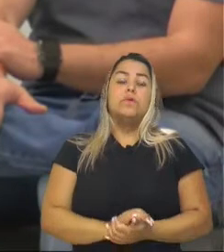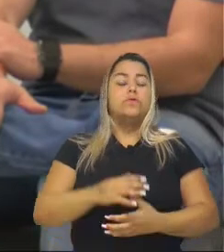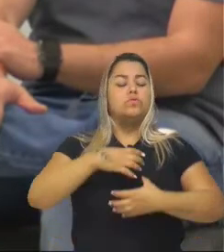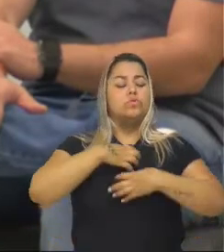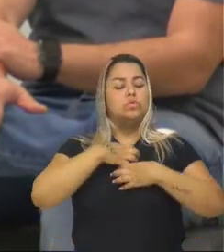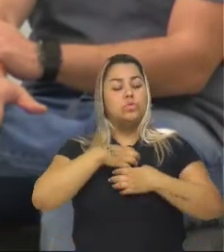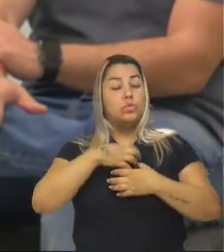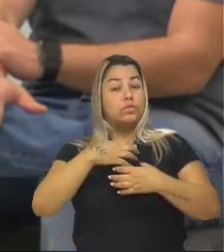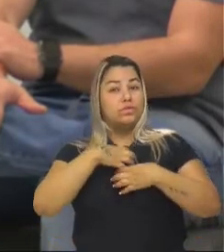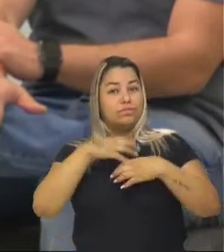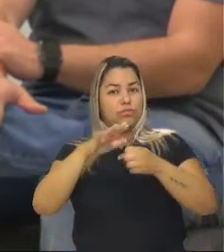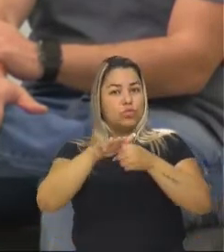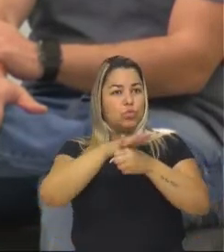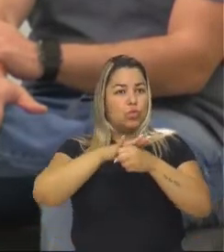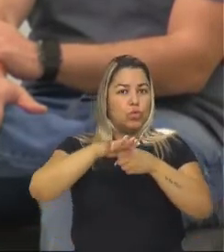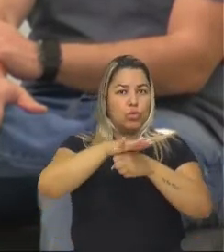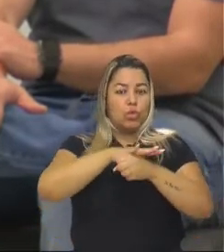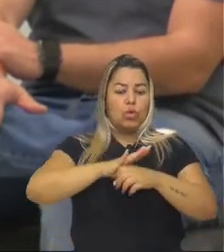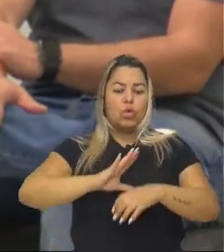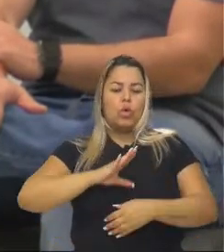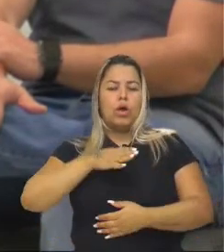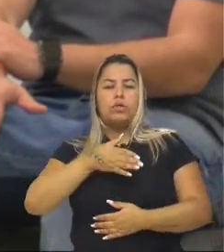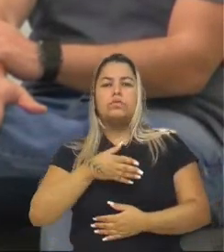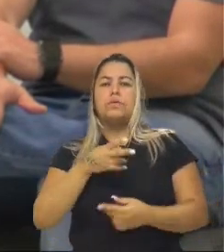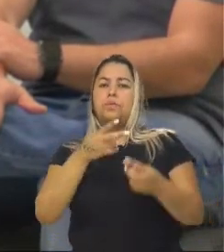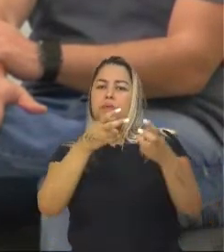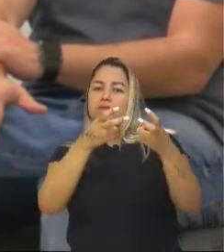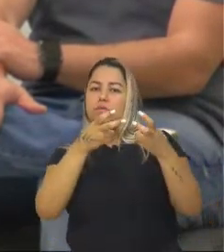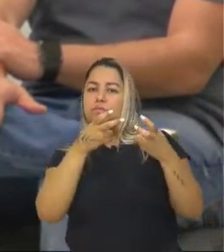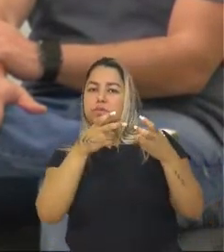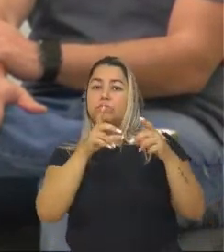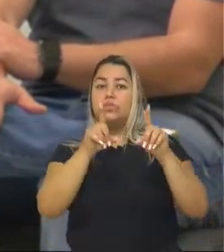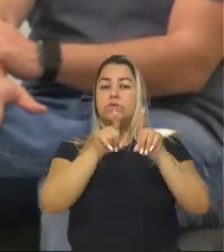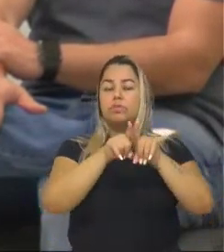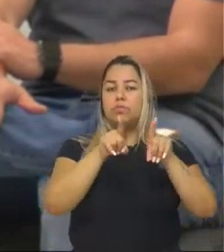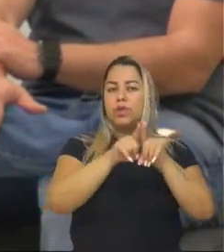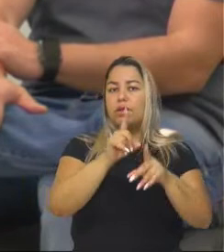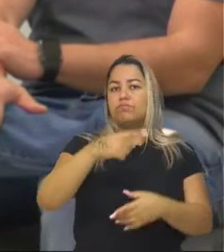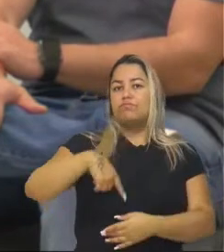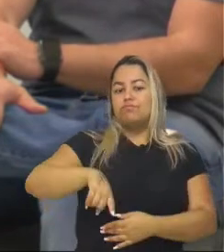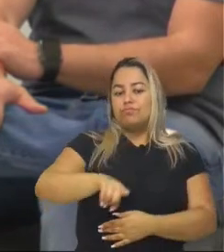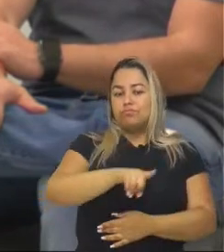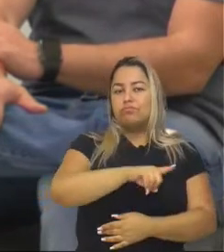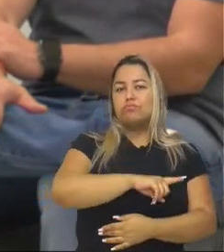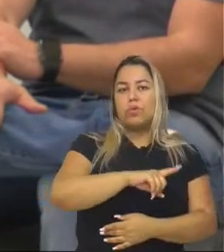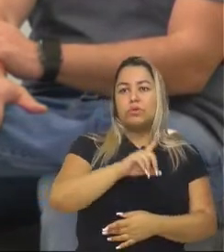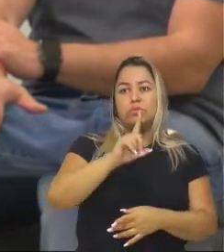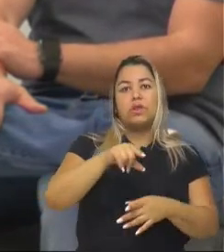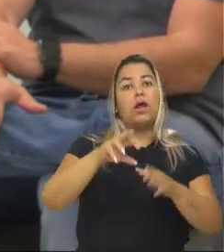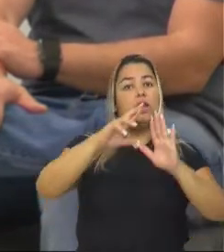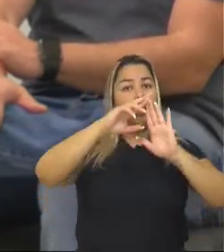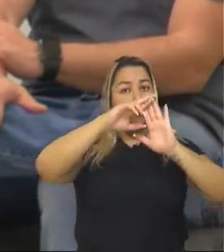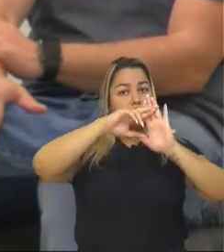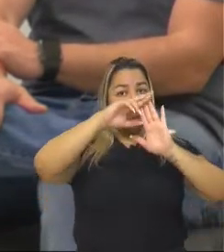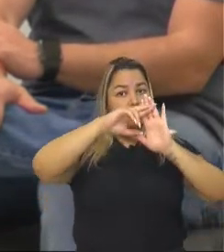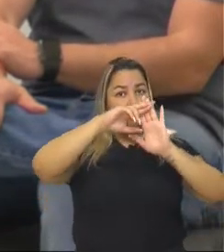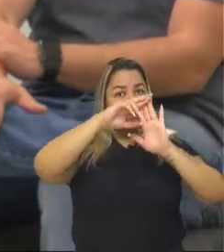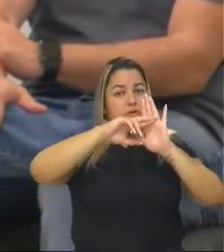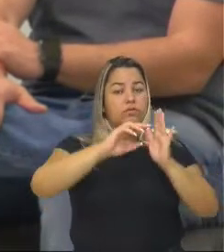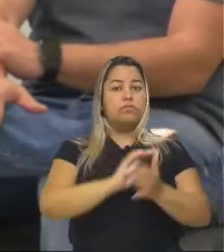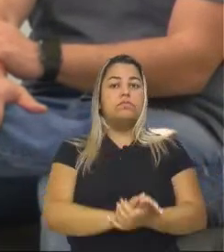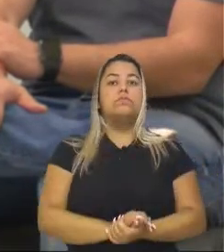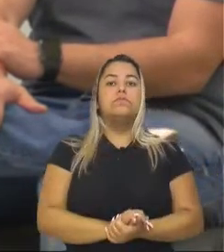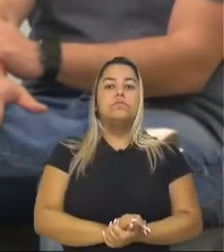orgulho quando nós olhamos para nós e percebemos o quanto nós fomos pioneiros com aquela resolução. Mas